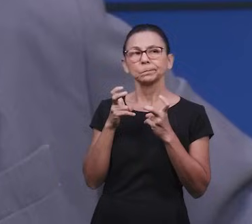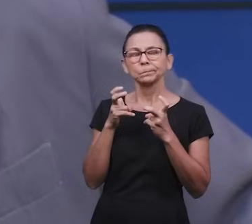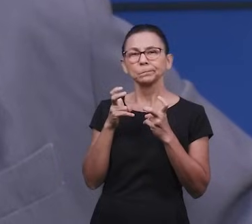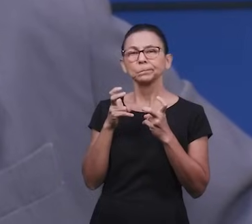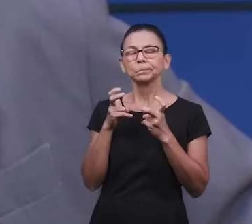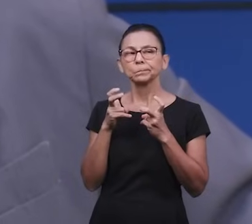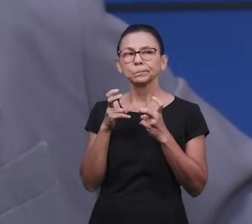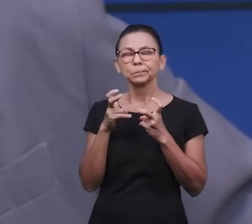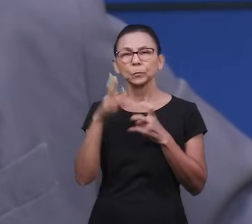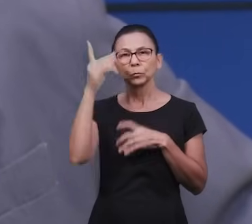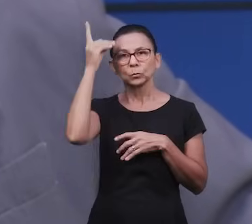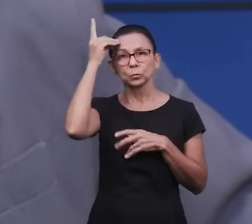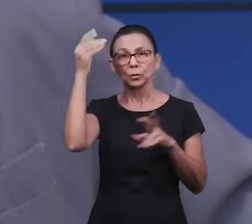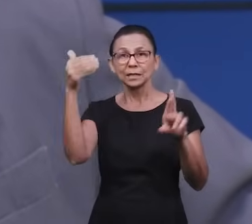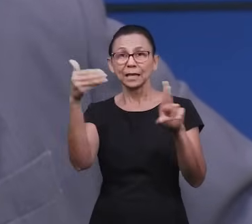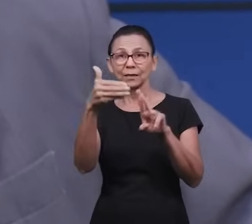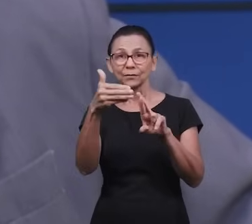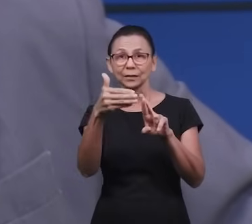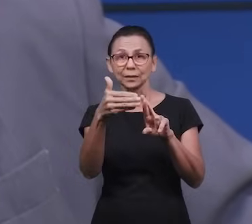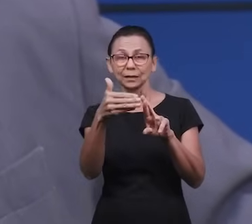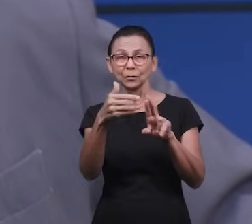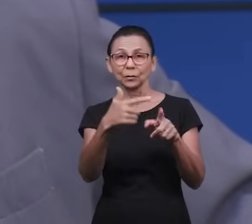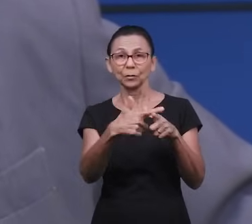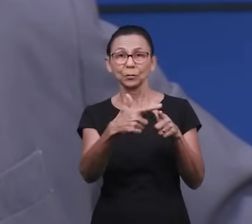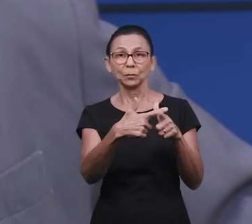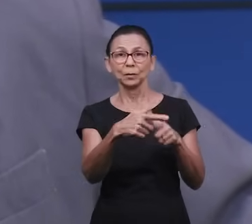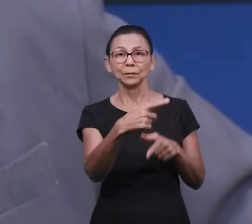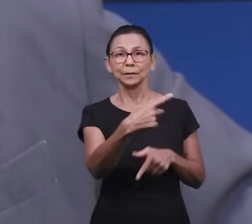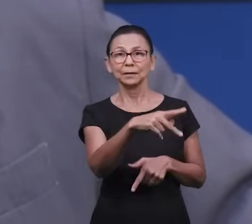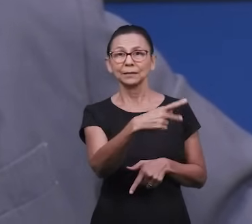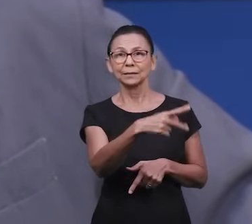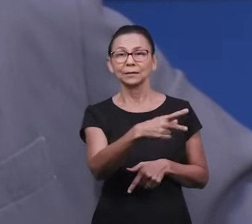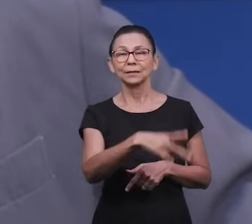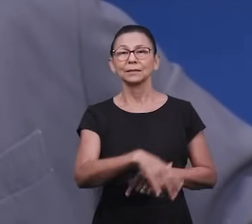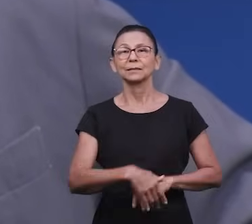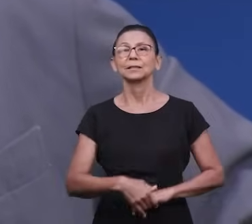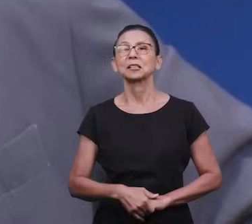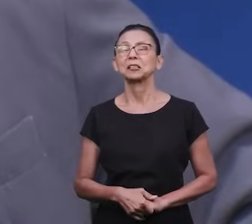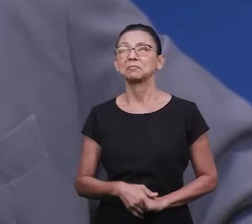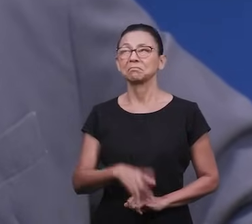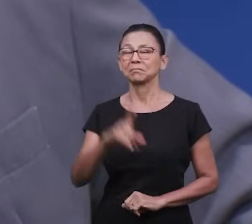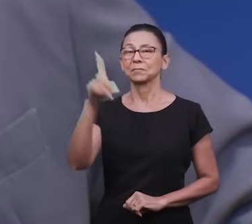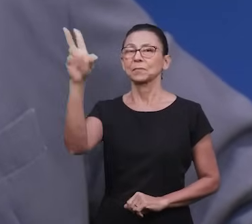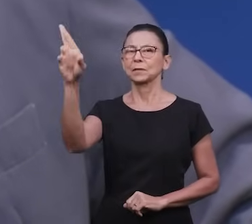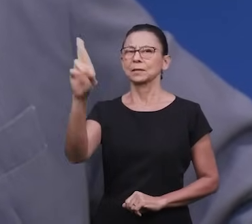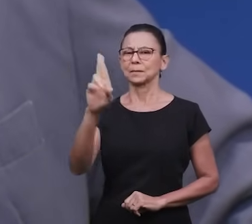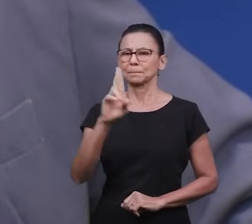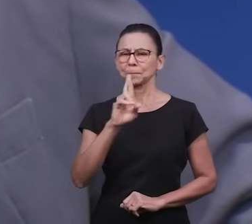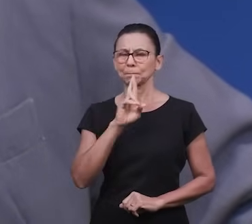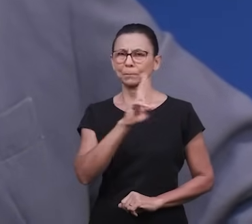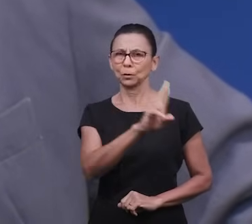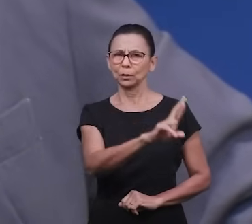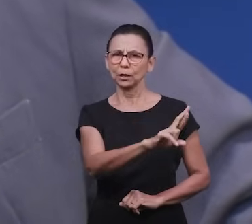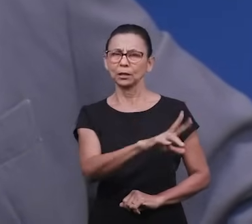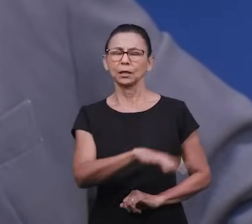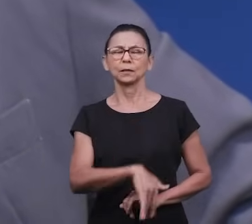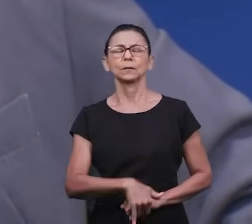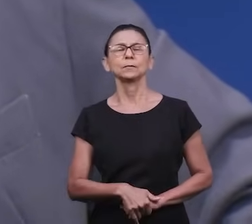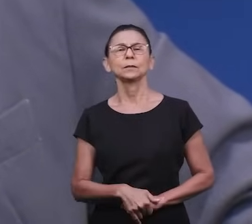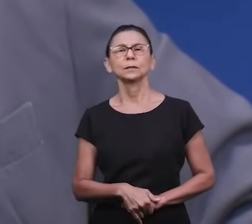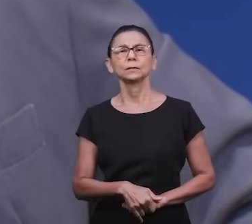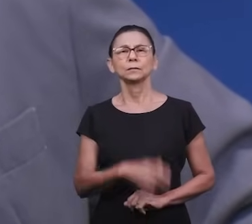com muitos detalhes, se referindo ao assunto dela, e veio a